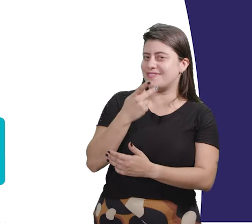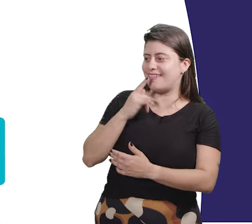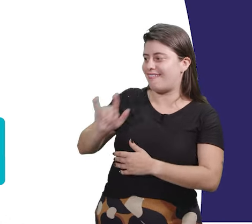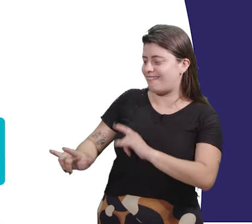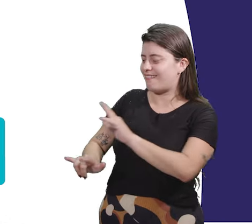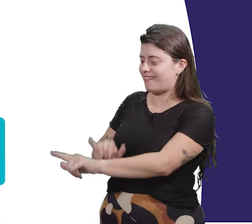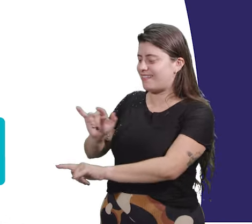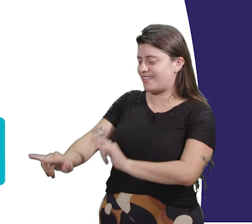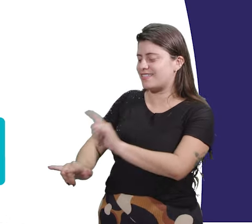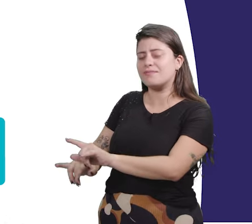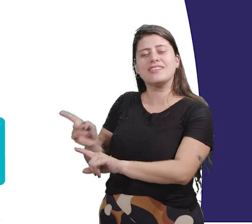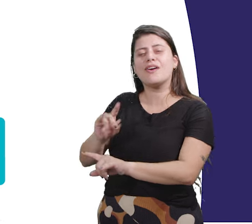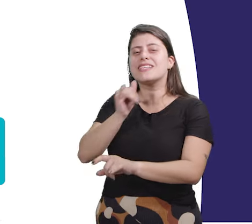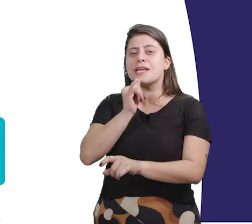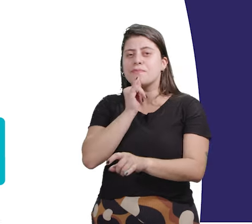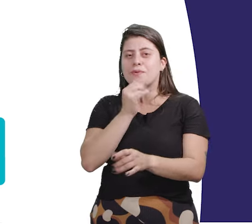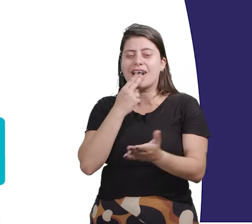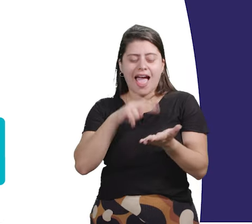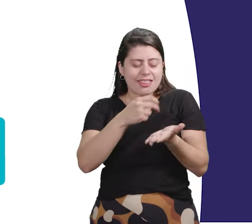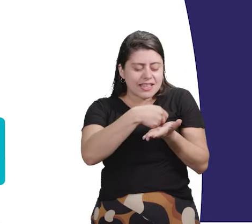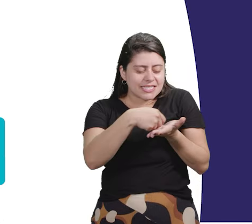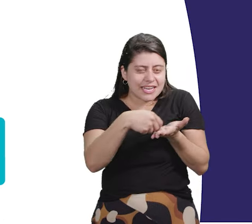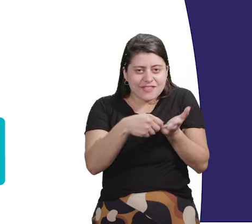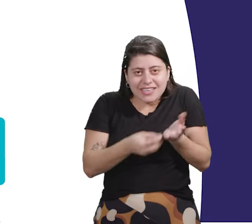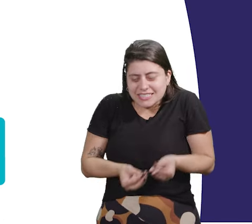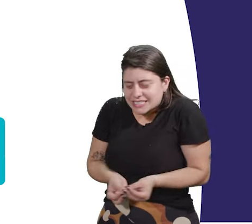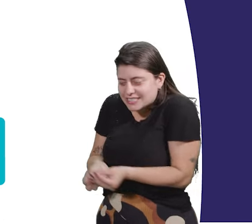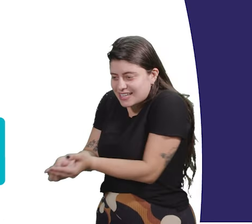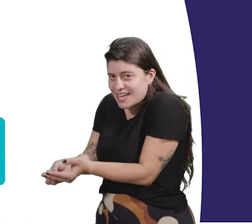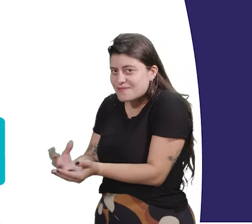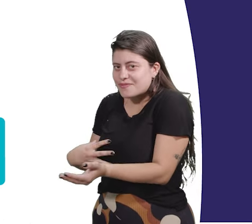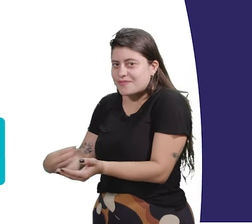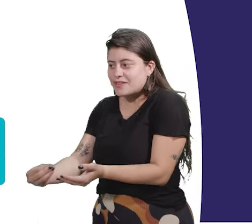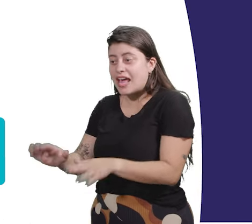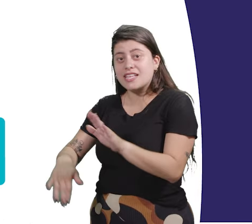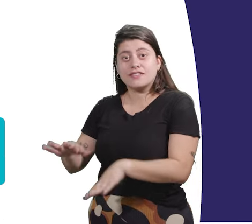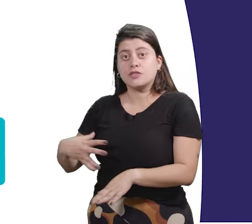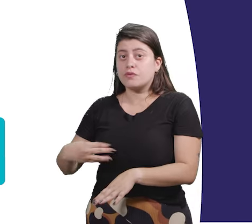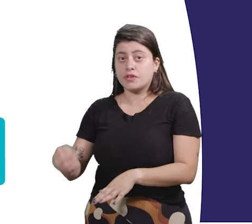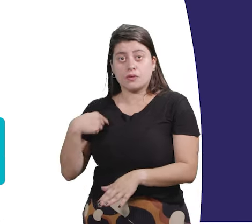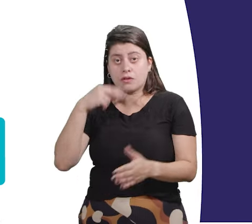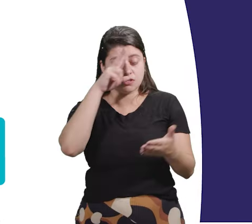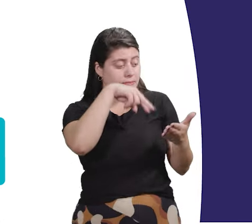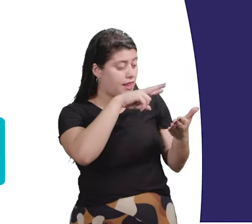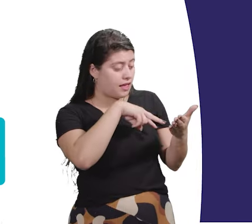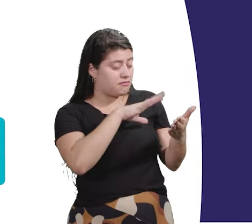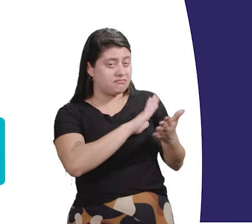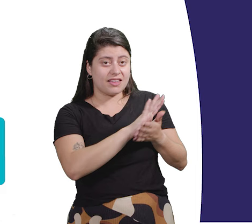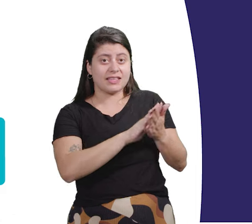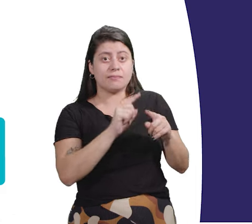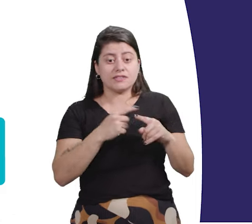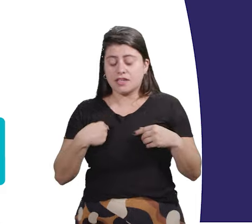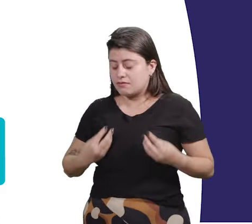mas às vezes escrever bilhetinhos para os seus filhos, às vezes os filhos nem sabem ler, mas só dele saber que você deixou aquilo ali,